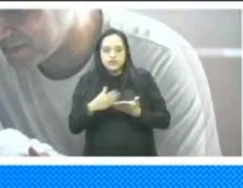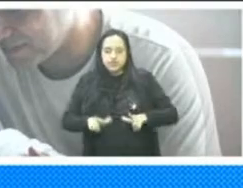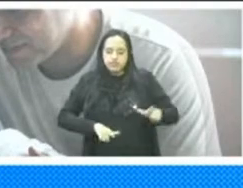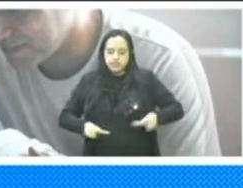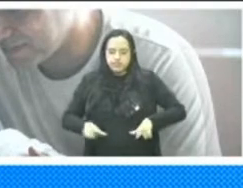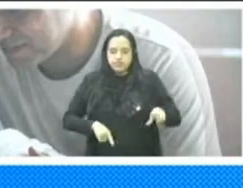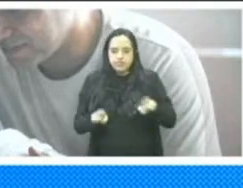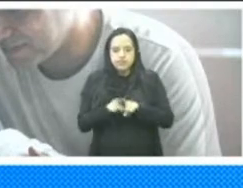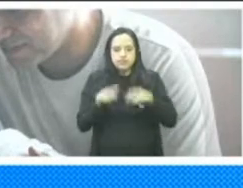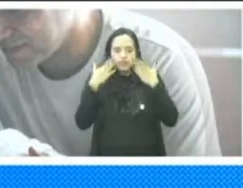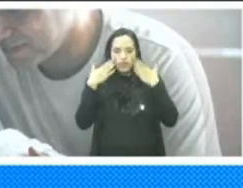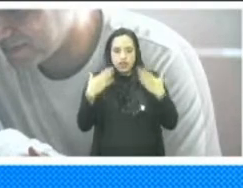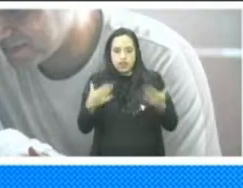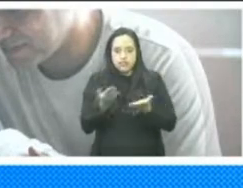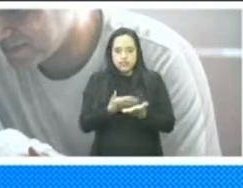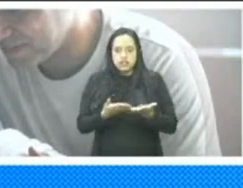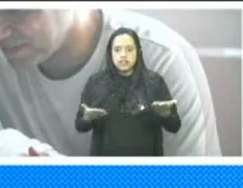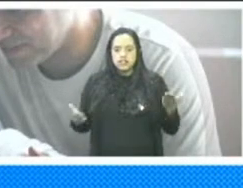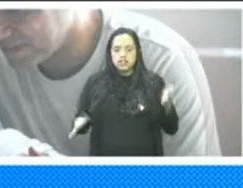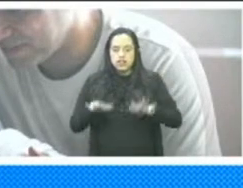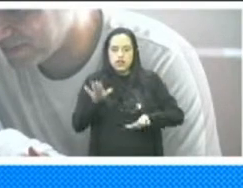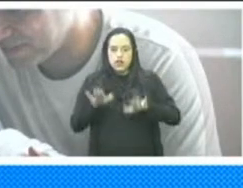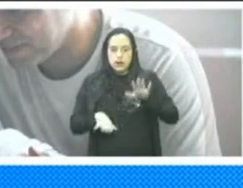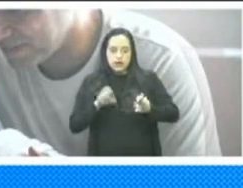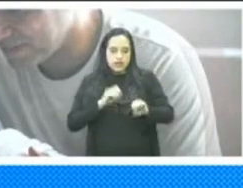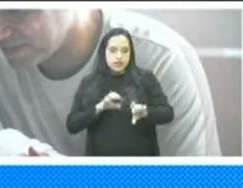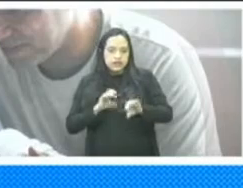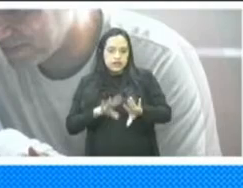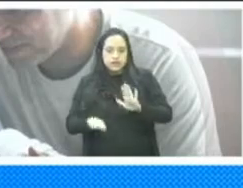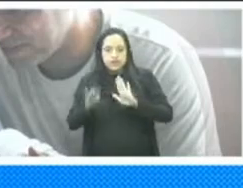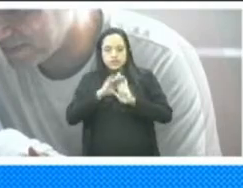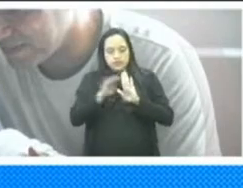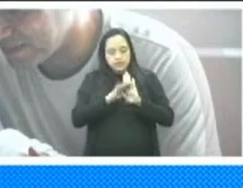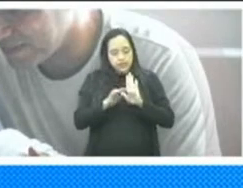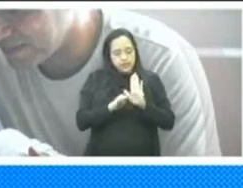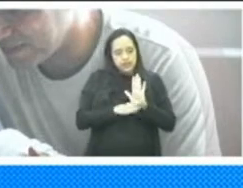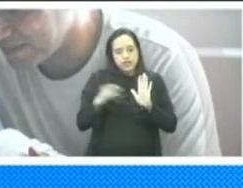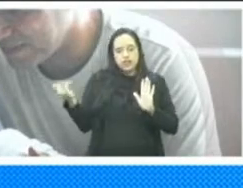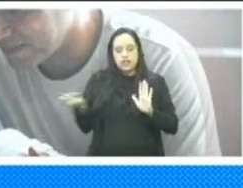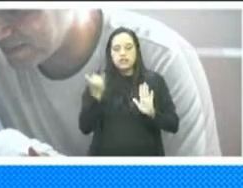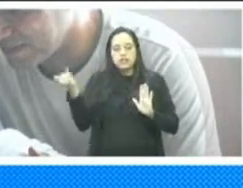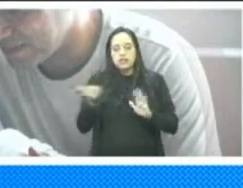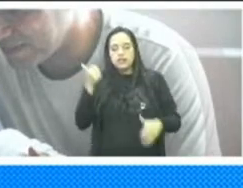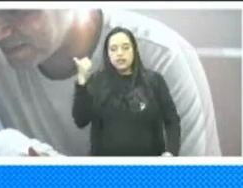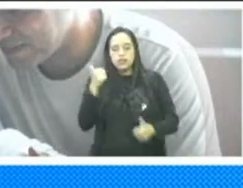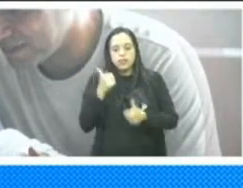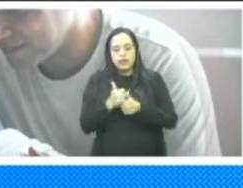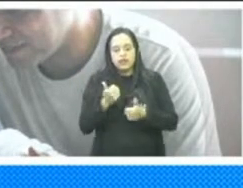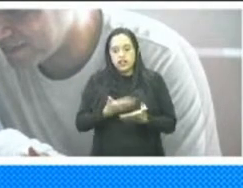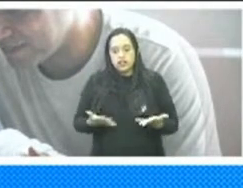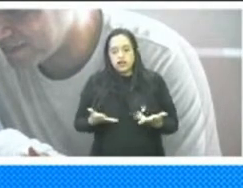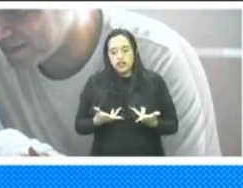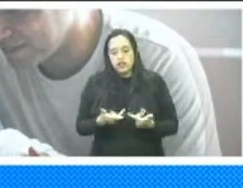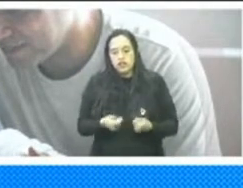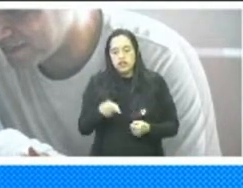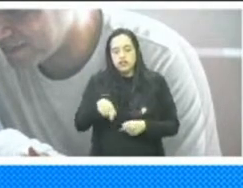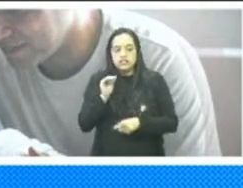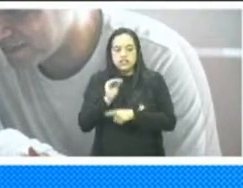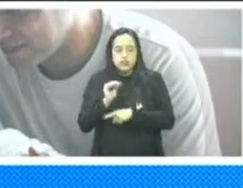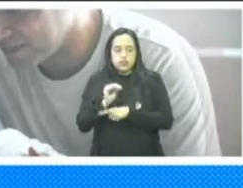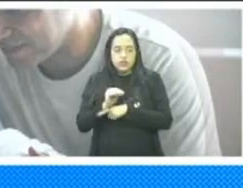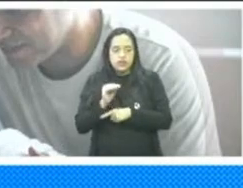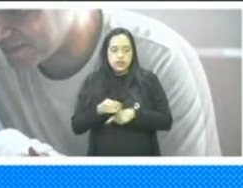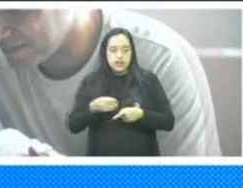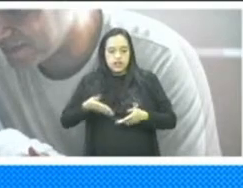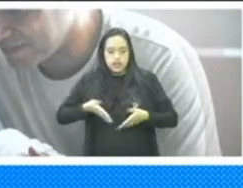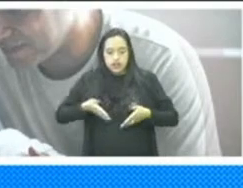ela também vai apresentar para vocês algumas orientações muito importantes para apoiar, né, a qualificação desse cuidado